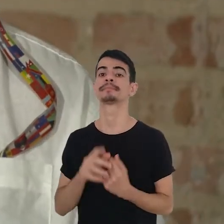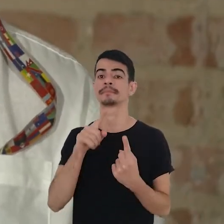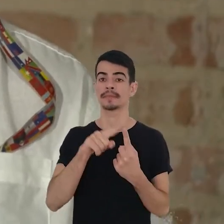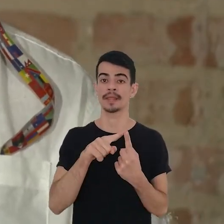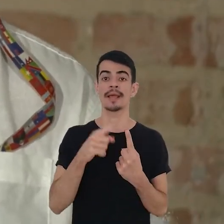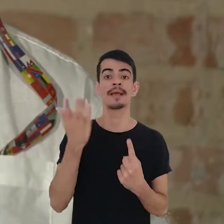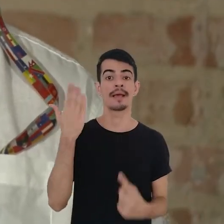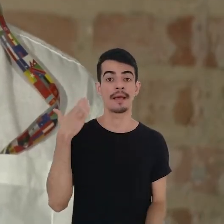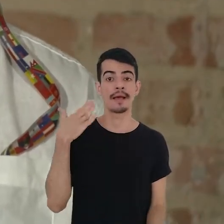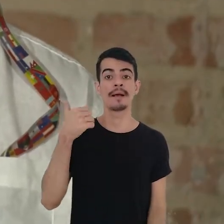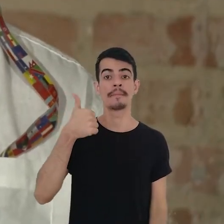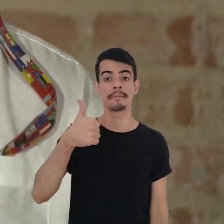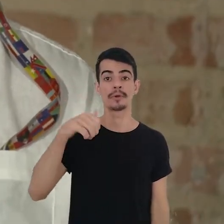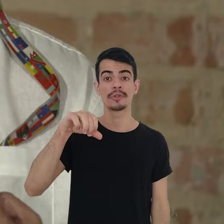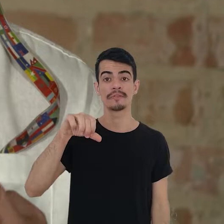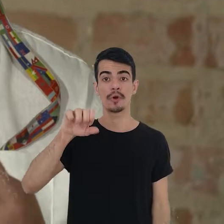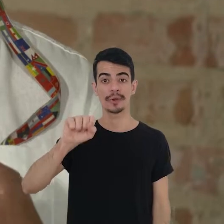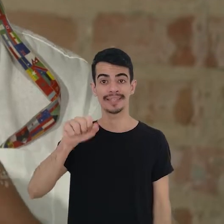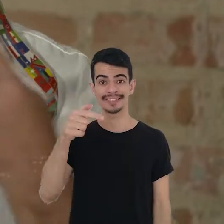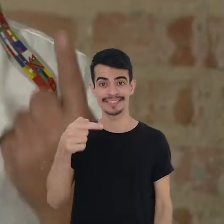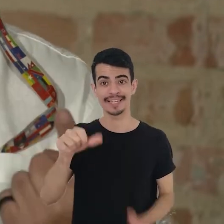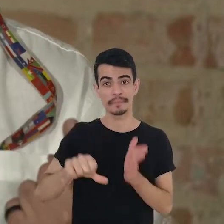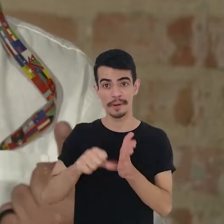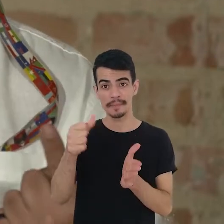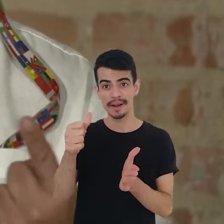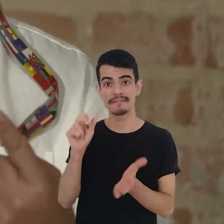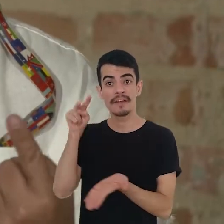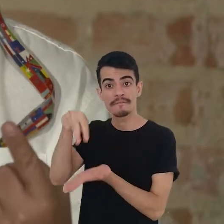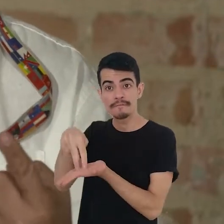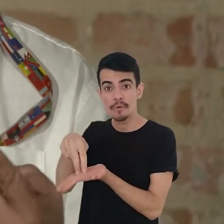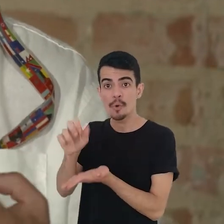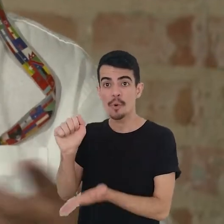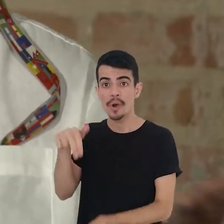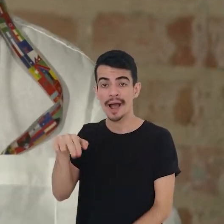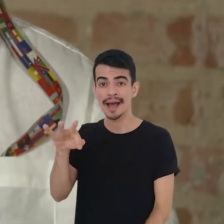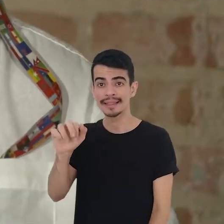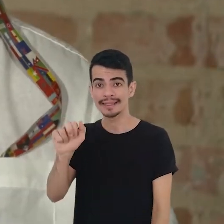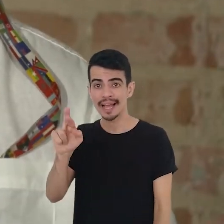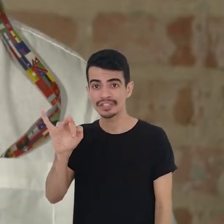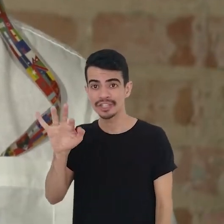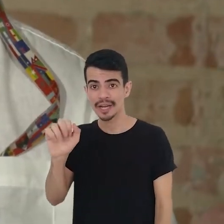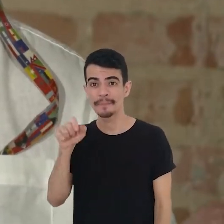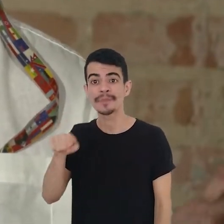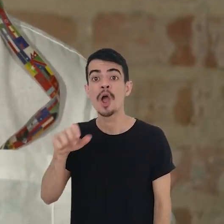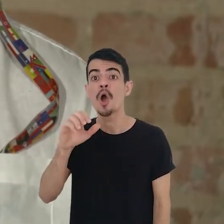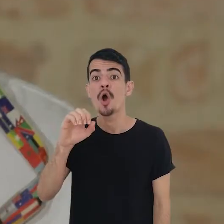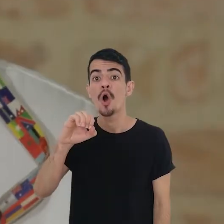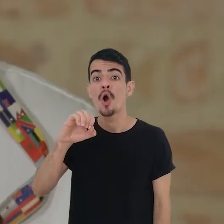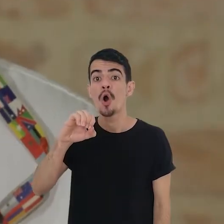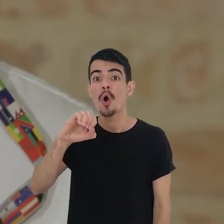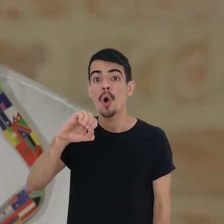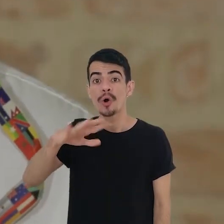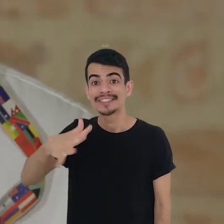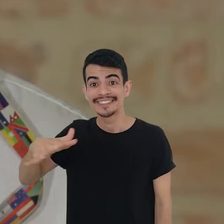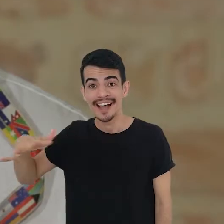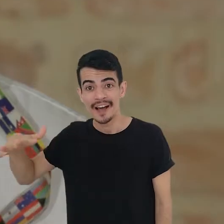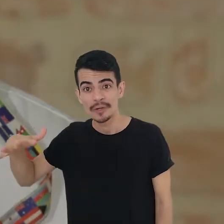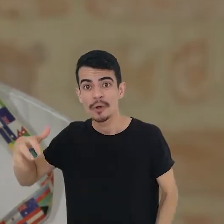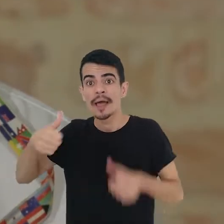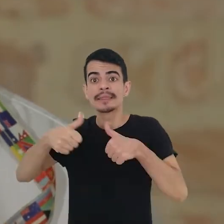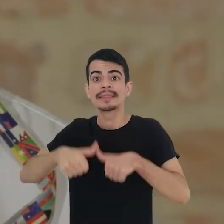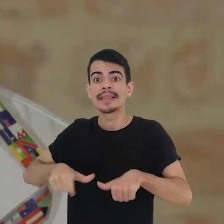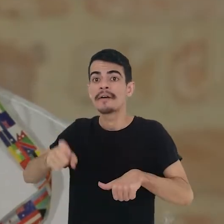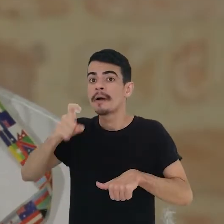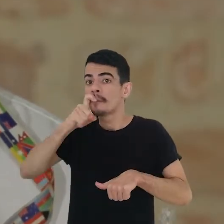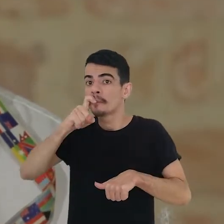em 1987, eu andei sobre um oceano congelado, né? Então, é uma experiência